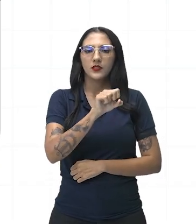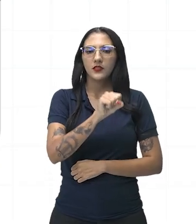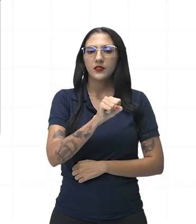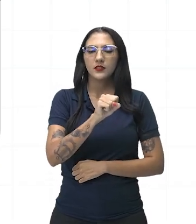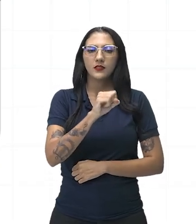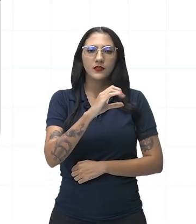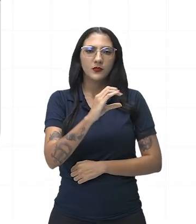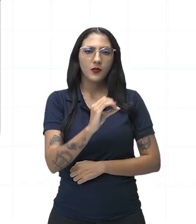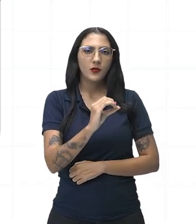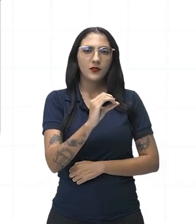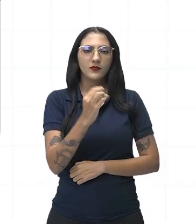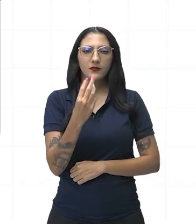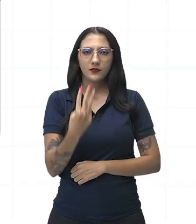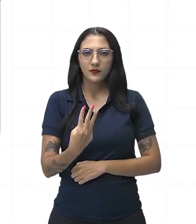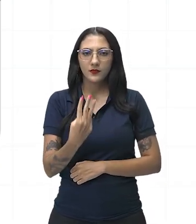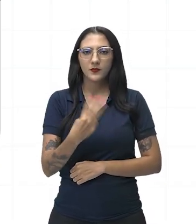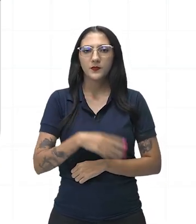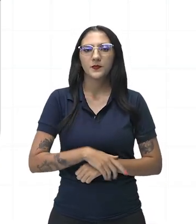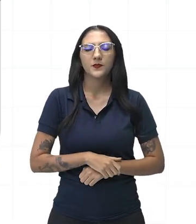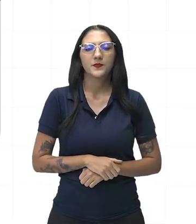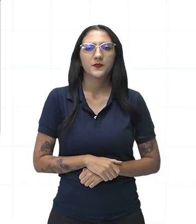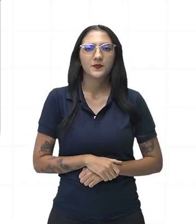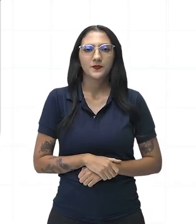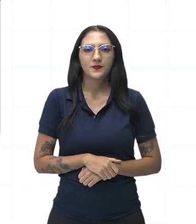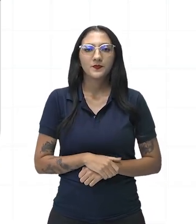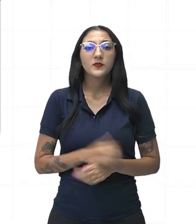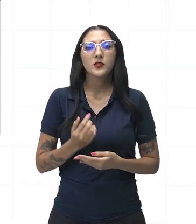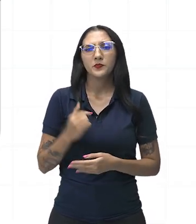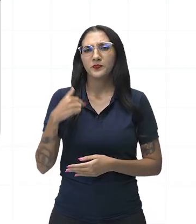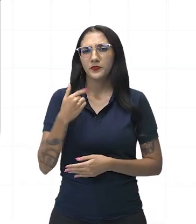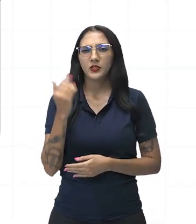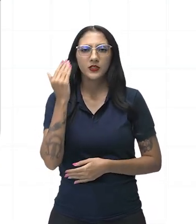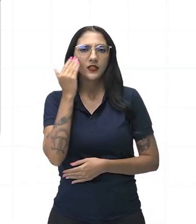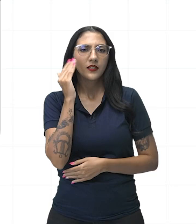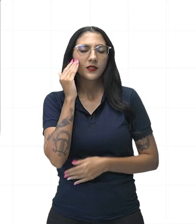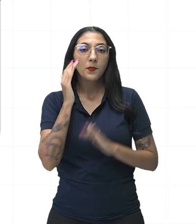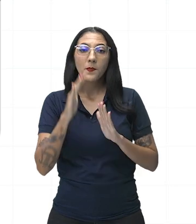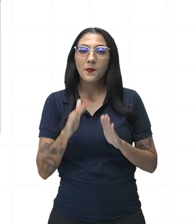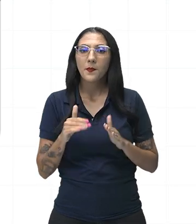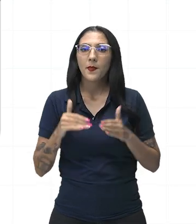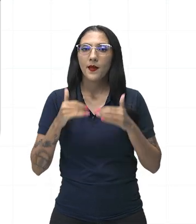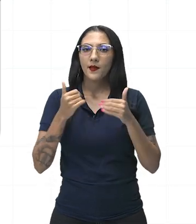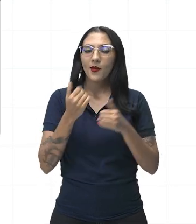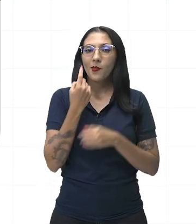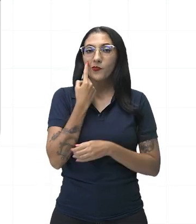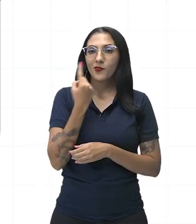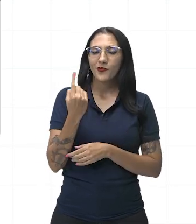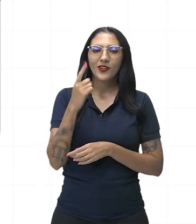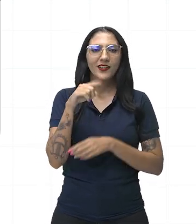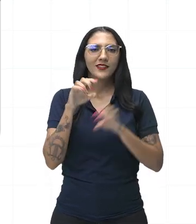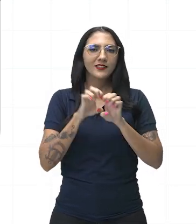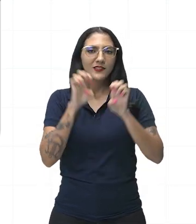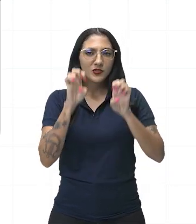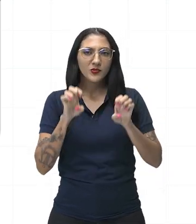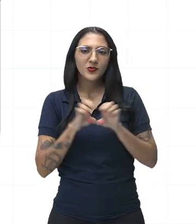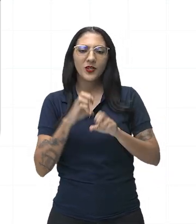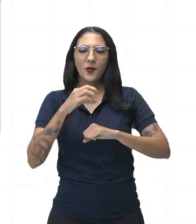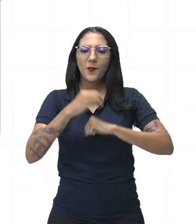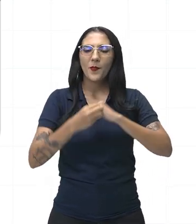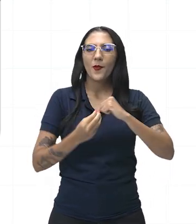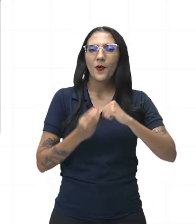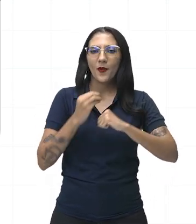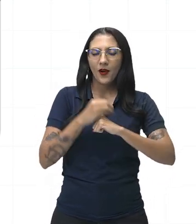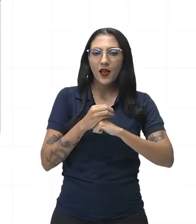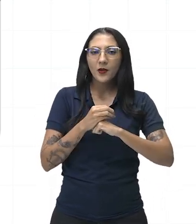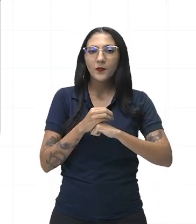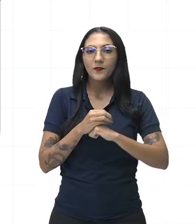H2SO3. Assim, para nós familiarizarmos com os ácidos, vamos observar essa molécula. O ácido sulfuroso, ele